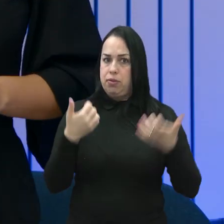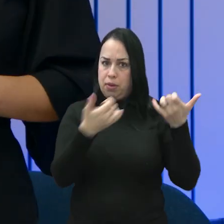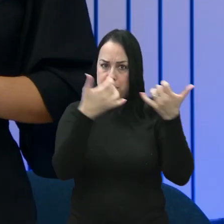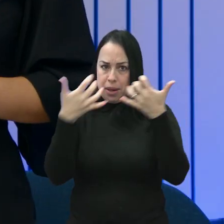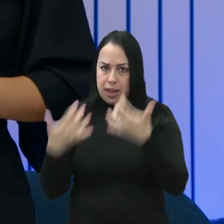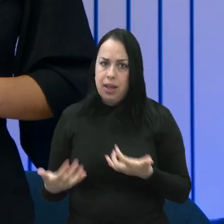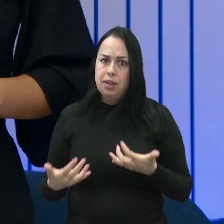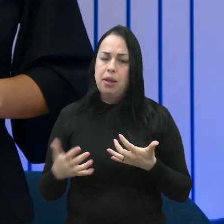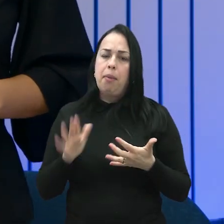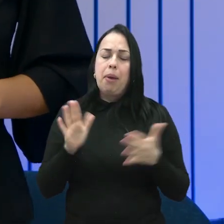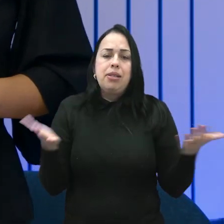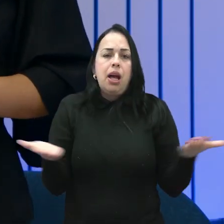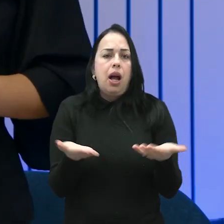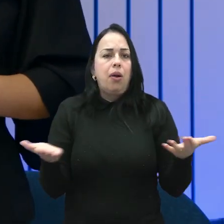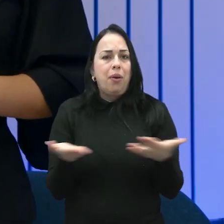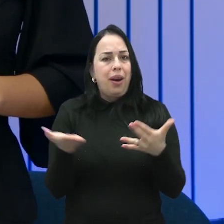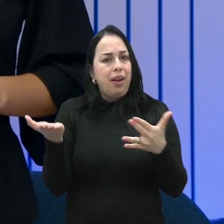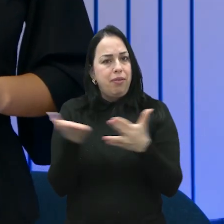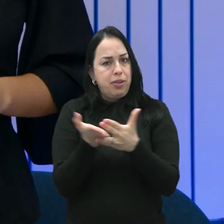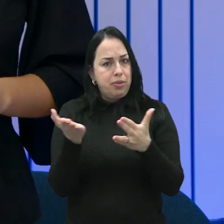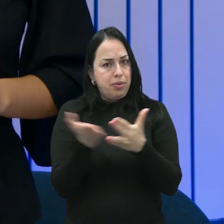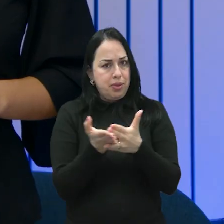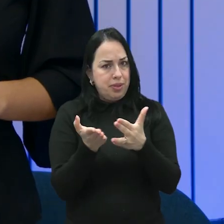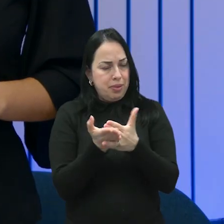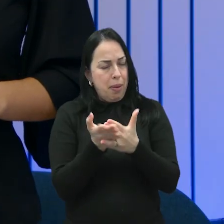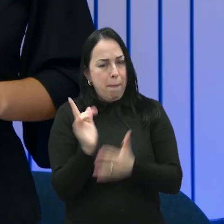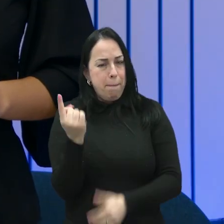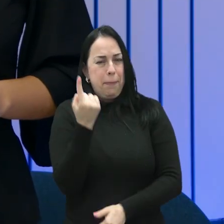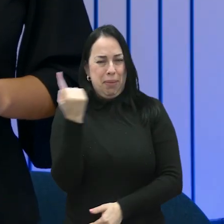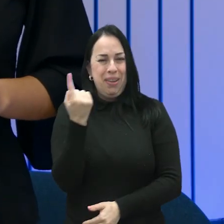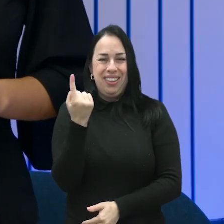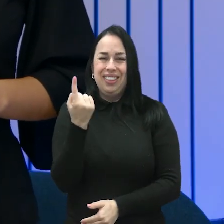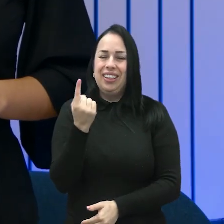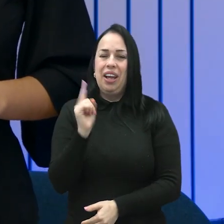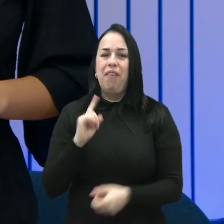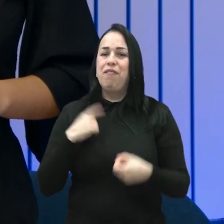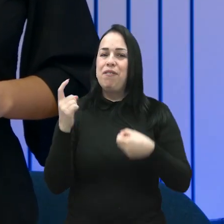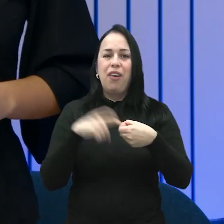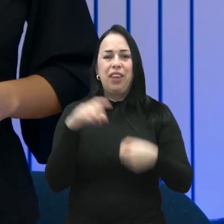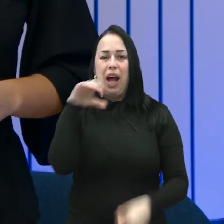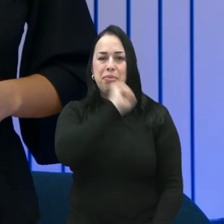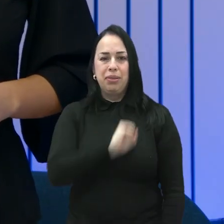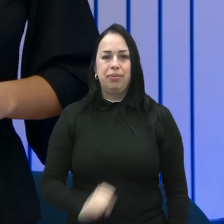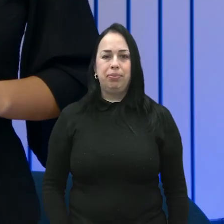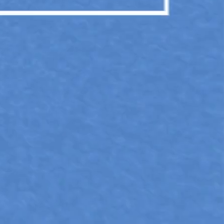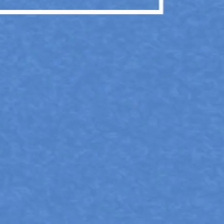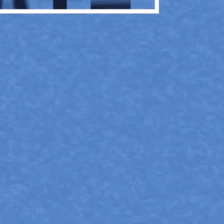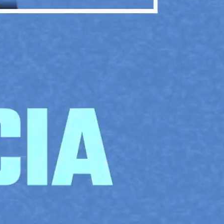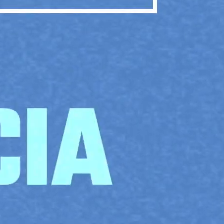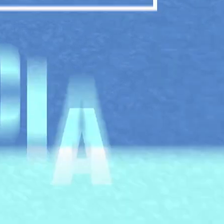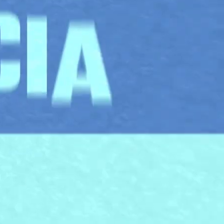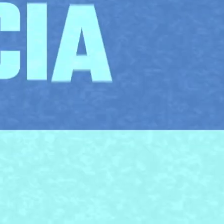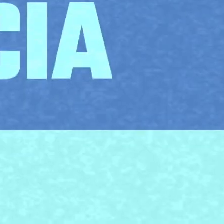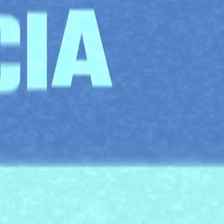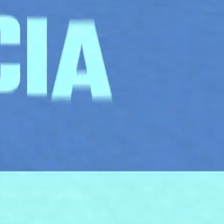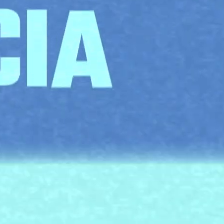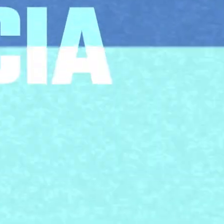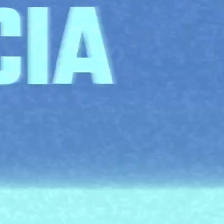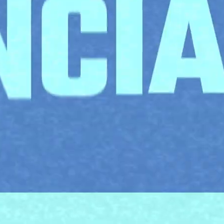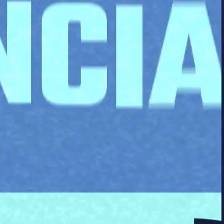gente ainda vai falar bastante a respeito disso, mas agora o Sobre Política faz o primeiro intervalo. A gente já volta.